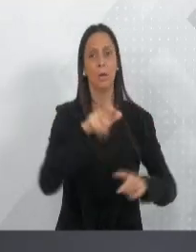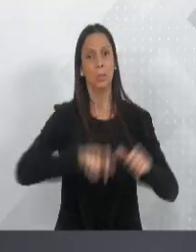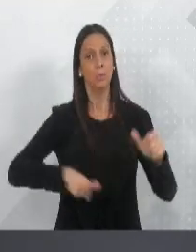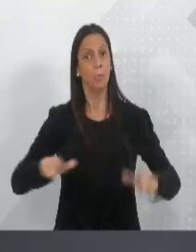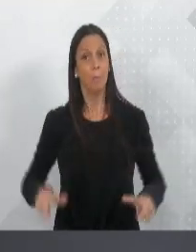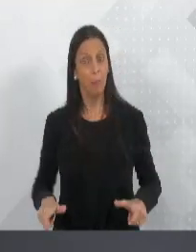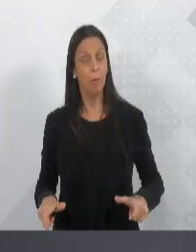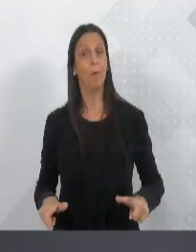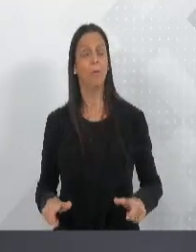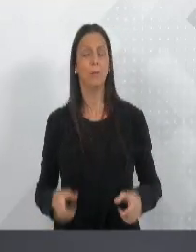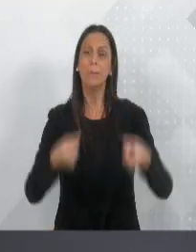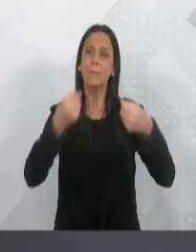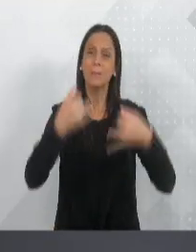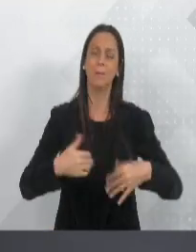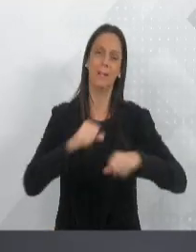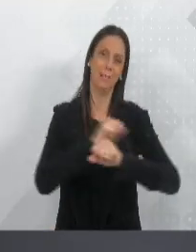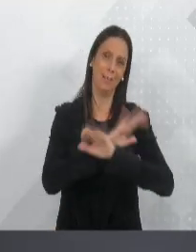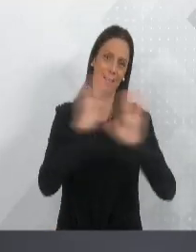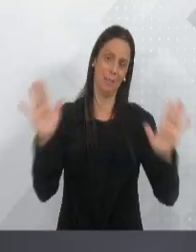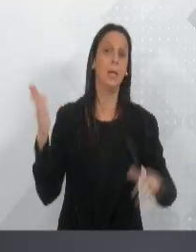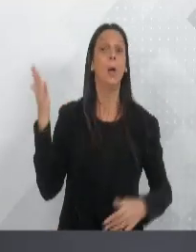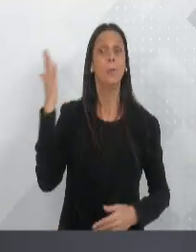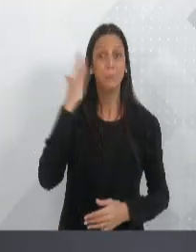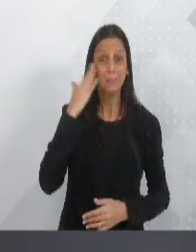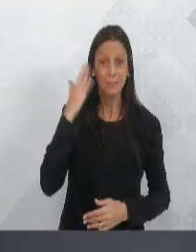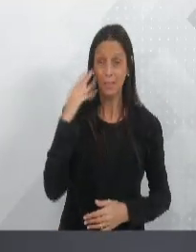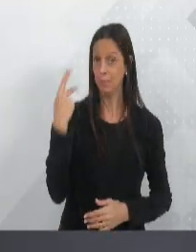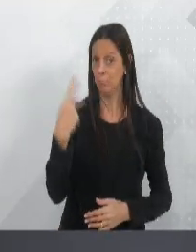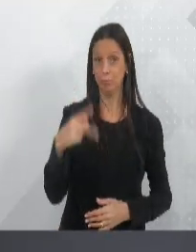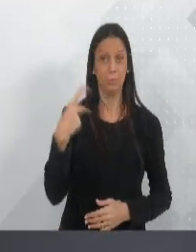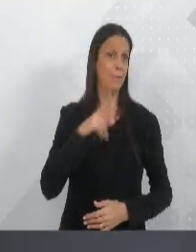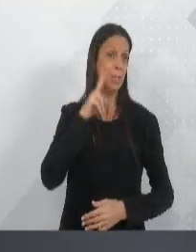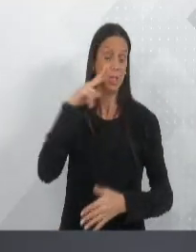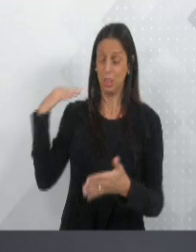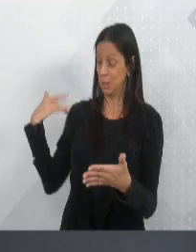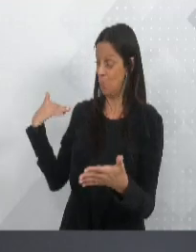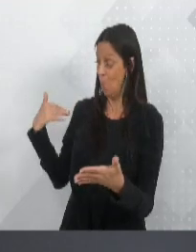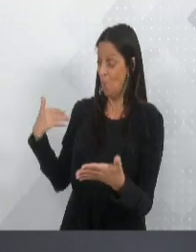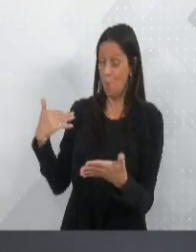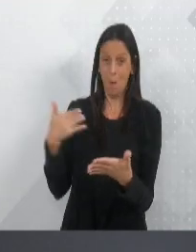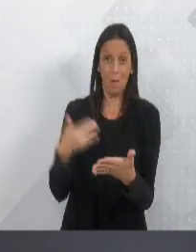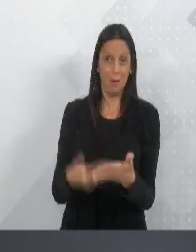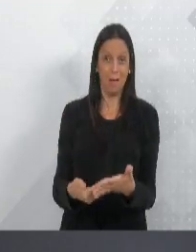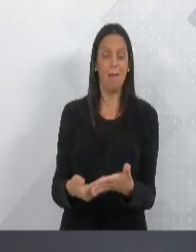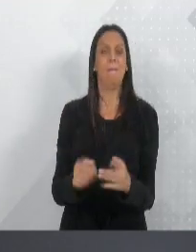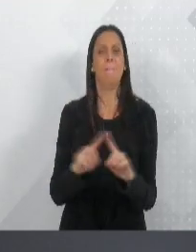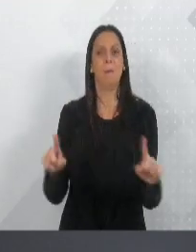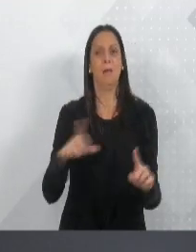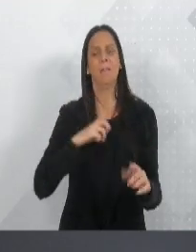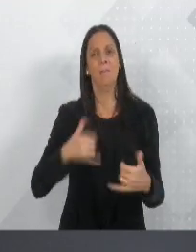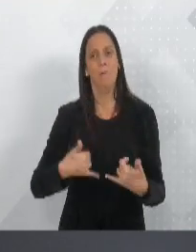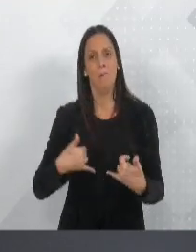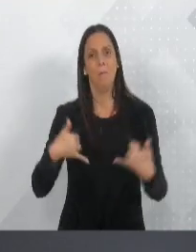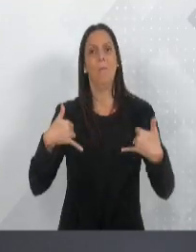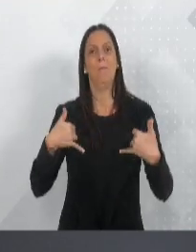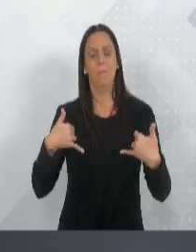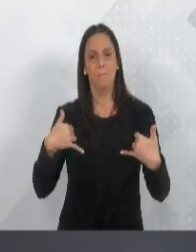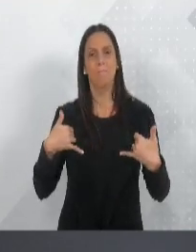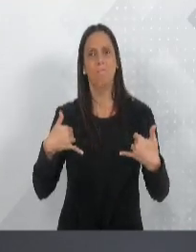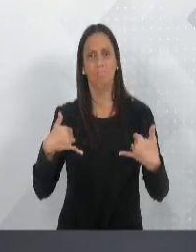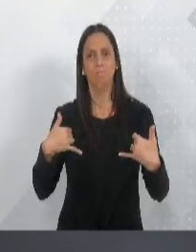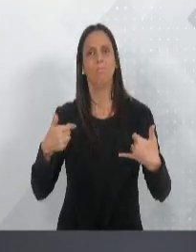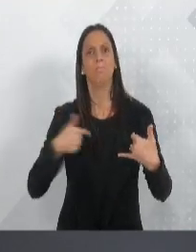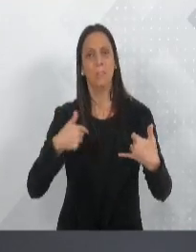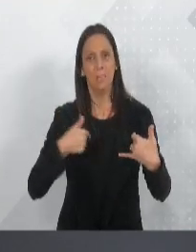eu quero só deixar bem claro que apesar de vossa excelência não ter toda essa caminhada essa experiência eu tenho orgulho de ter e ser um líder comunitário